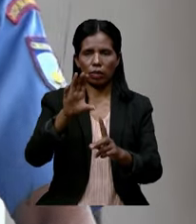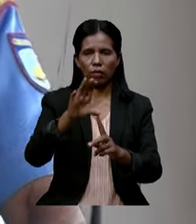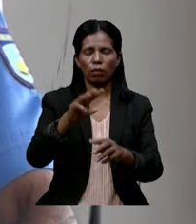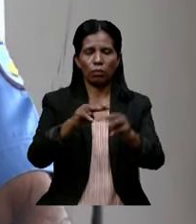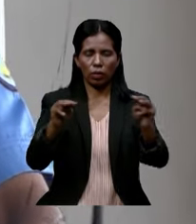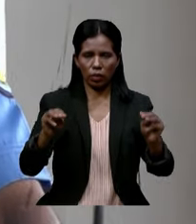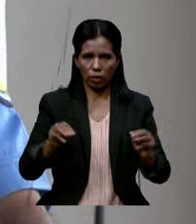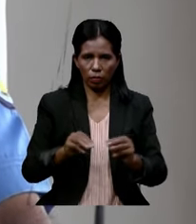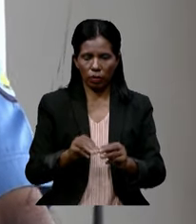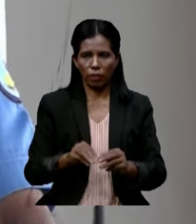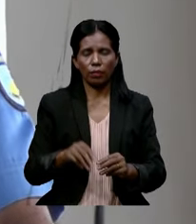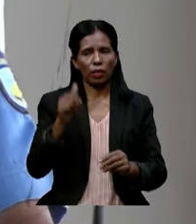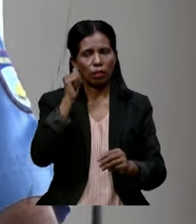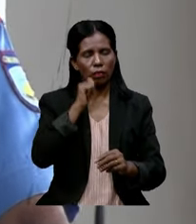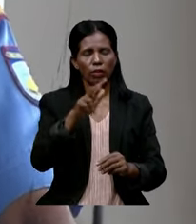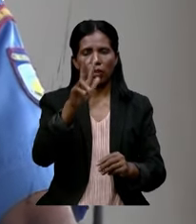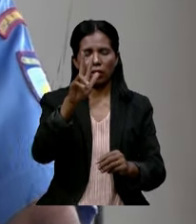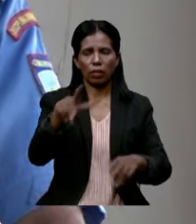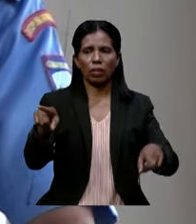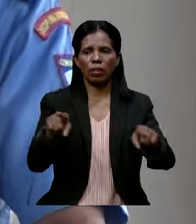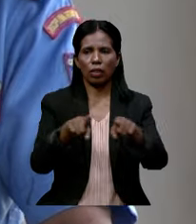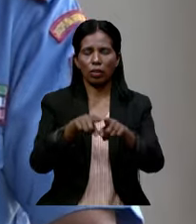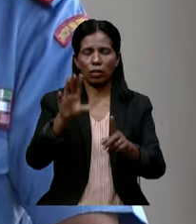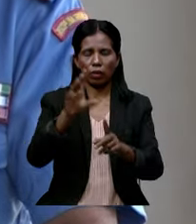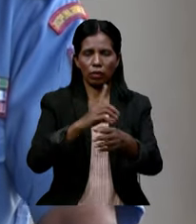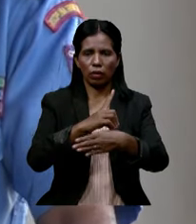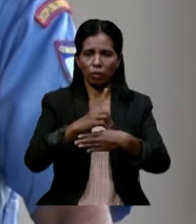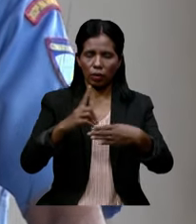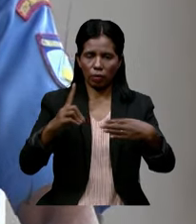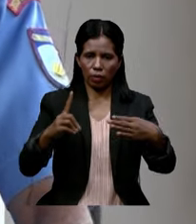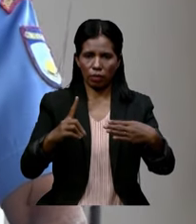munisipiu. Feto nain tolu hanesan sefi departamentu.